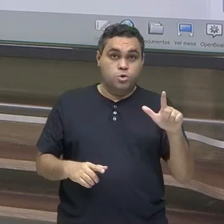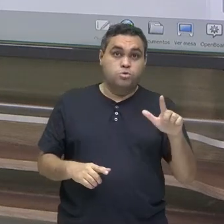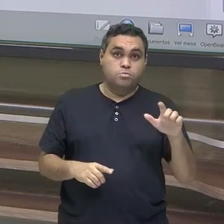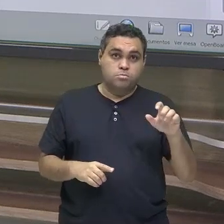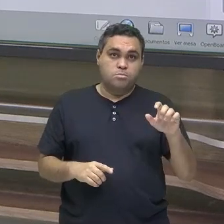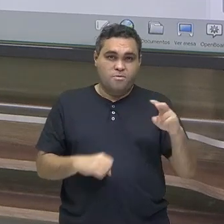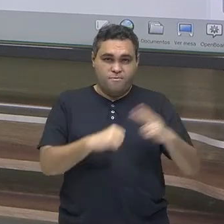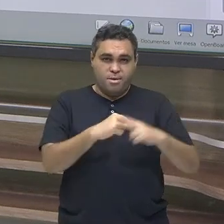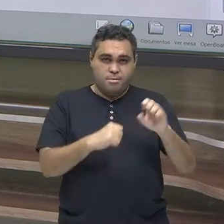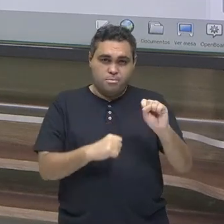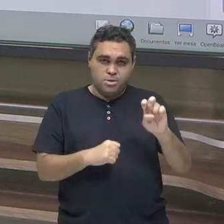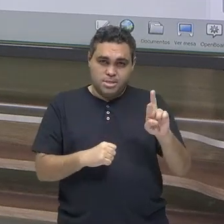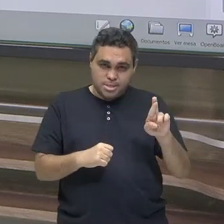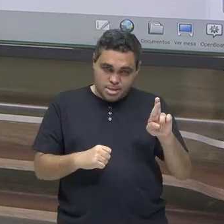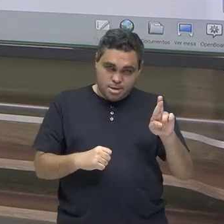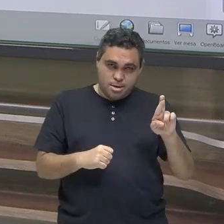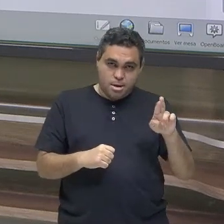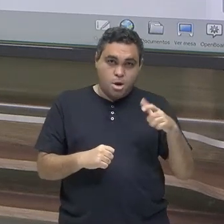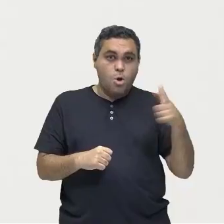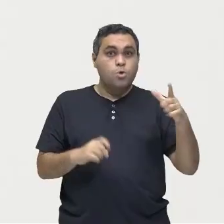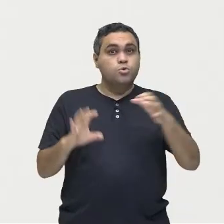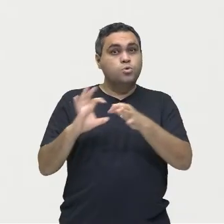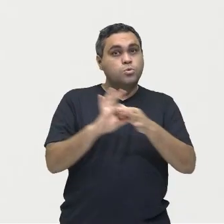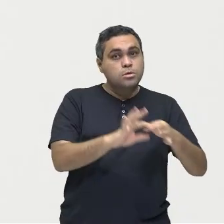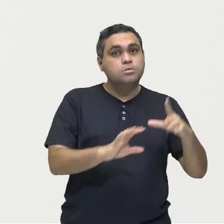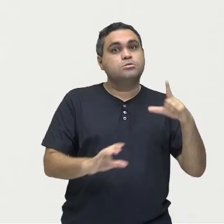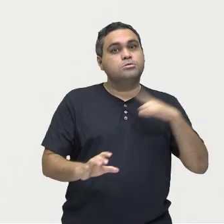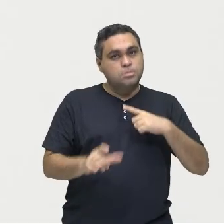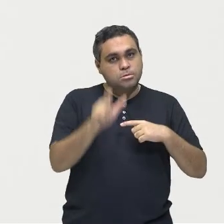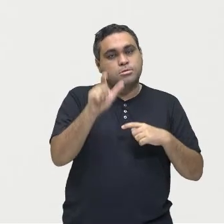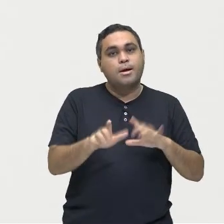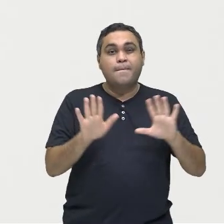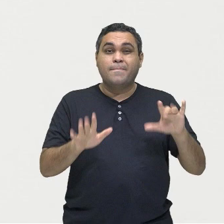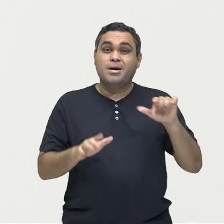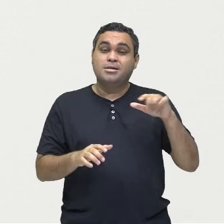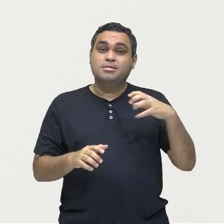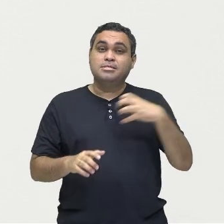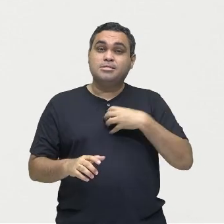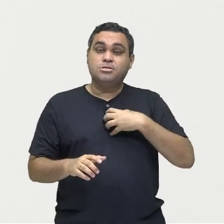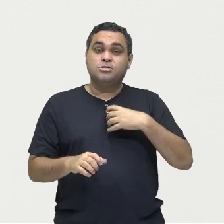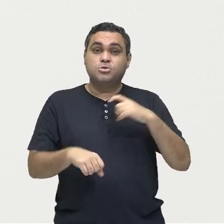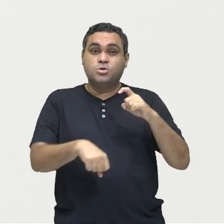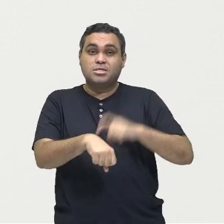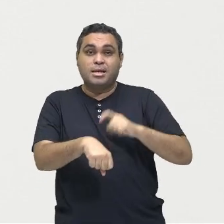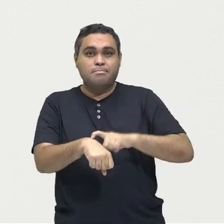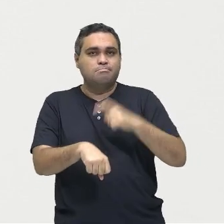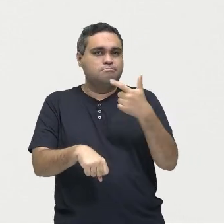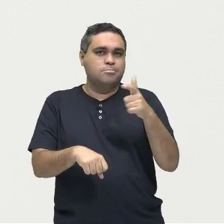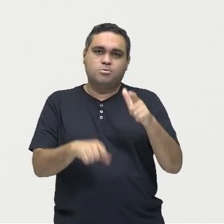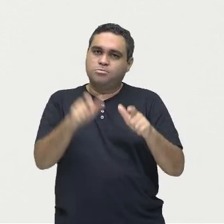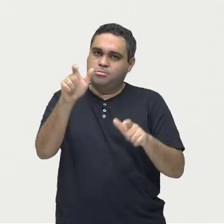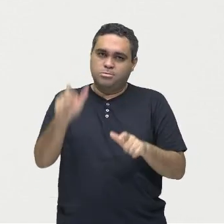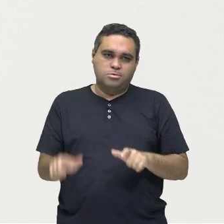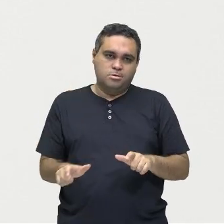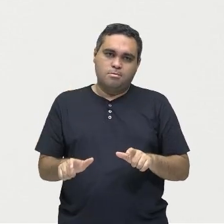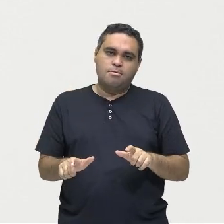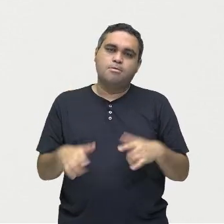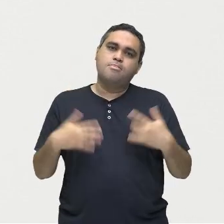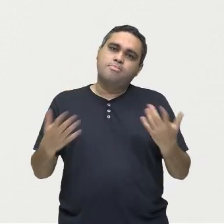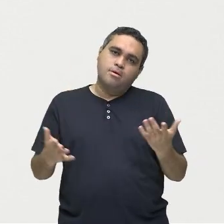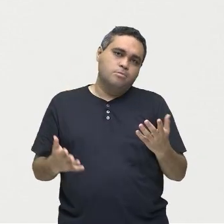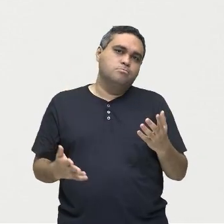indica tempo, não possui sujeito. Portanto, eu também aqui tenho a oração sem sujeito. Portanto, meus queridos, pela